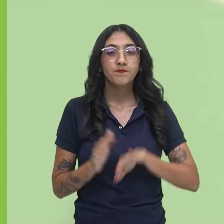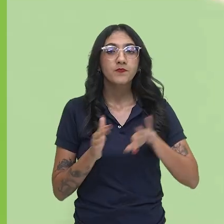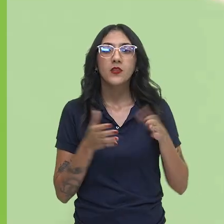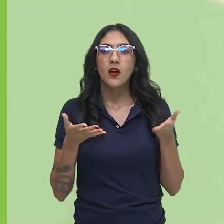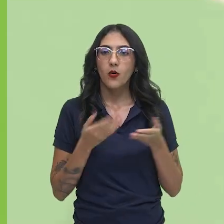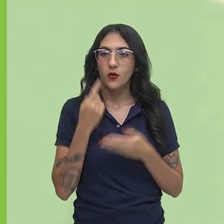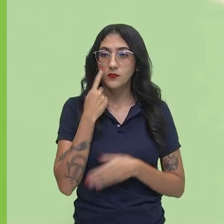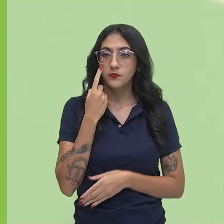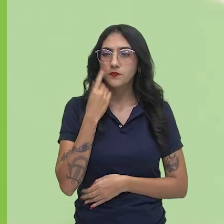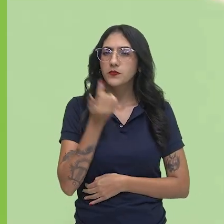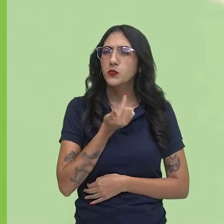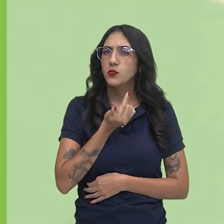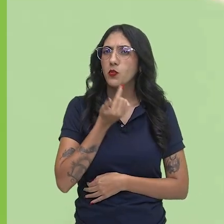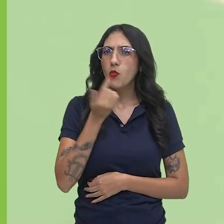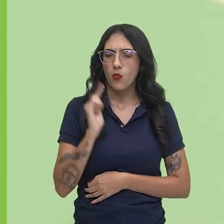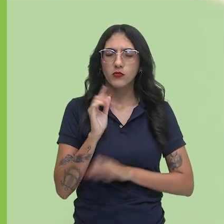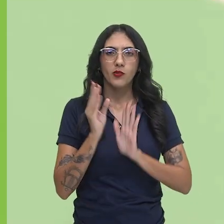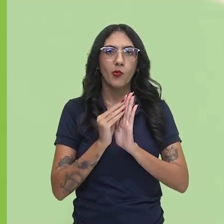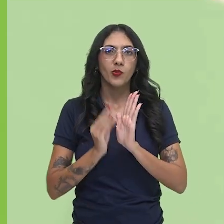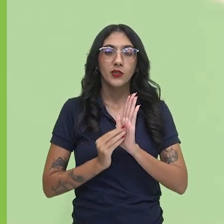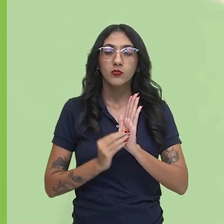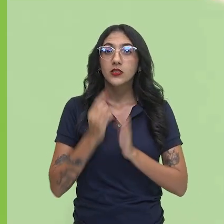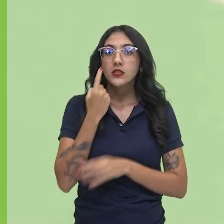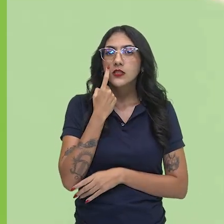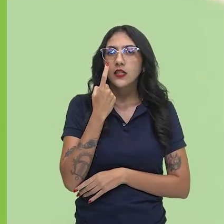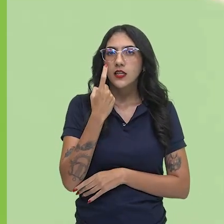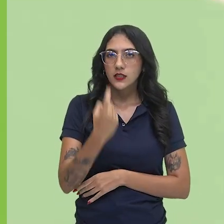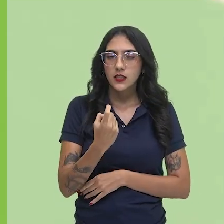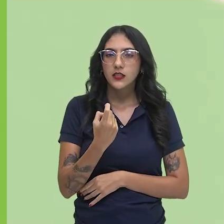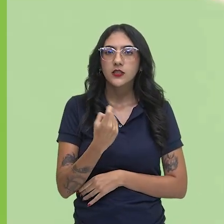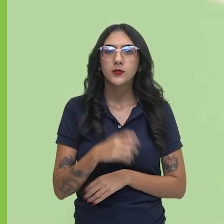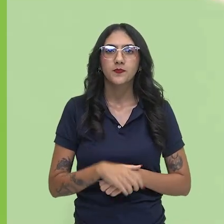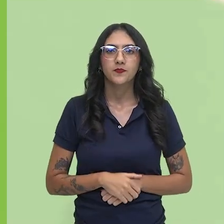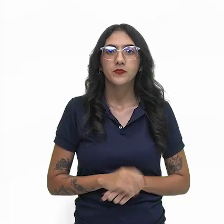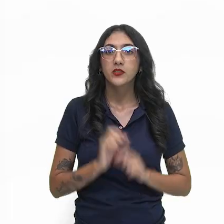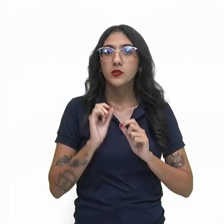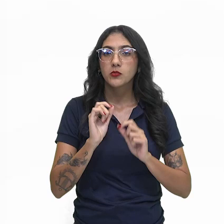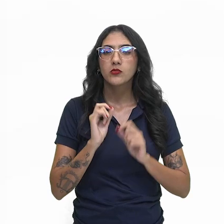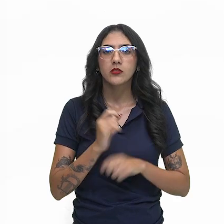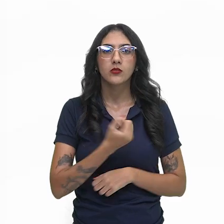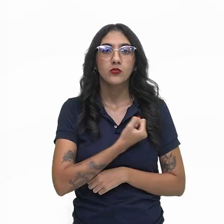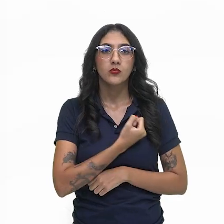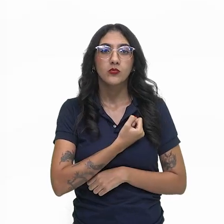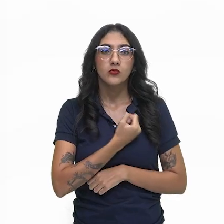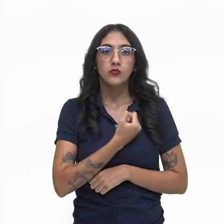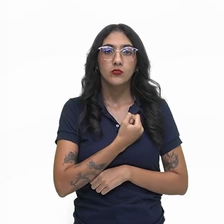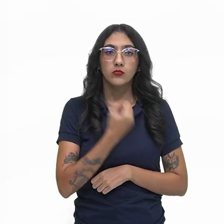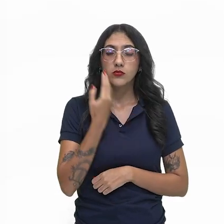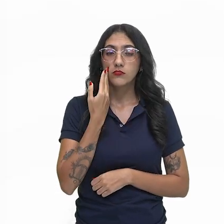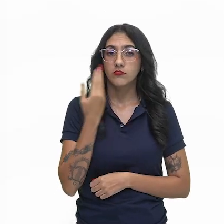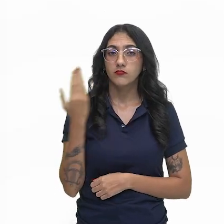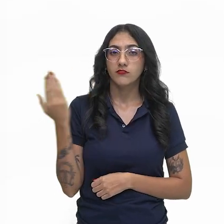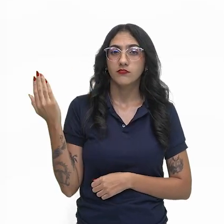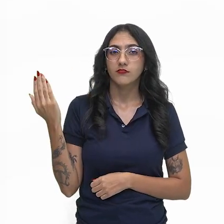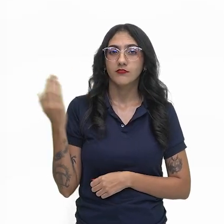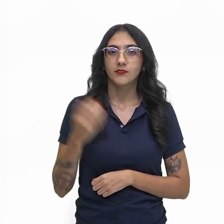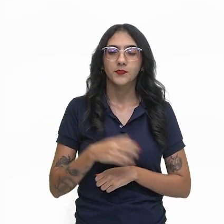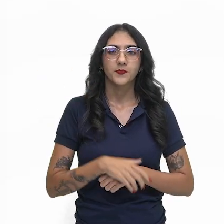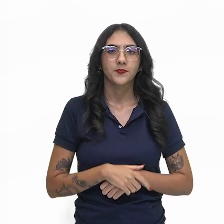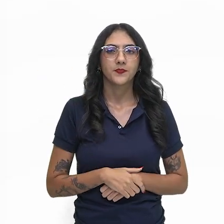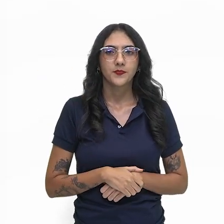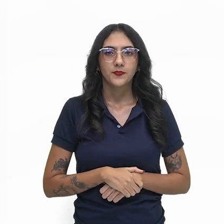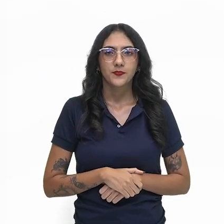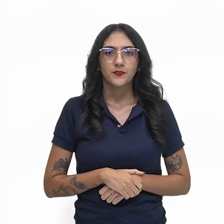também deixa, às vezes, muita dúvida nos estudantes, que é a notação científica. Primeiro,